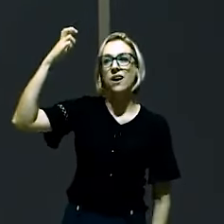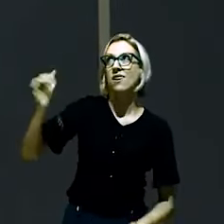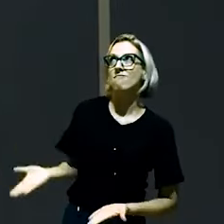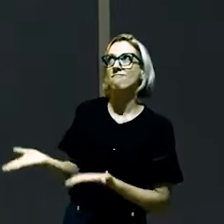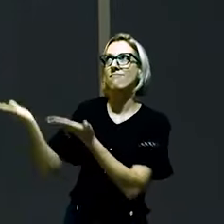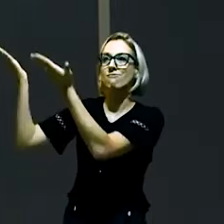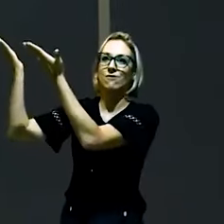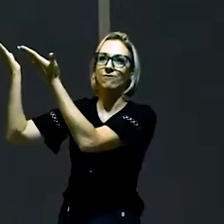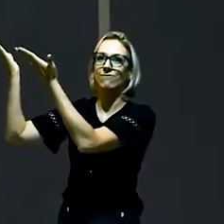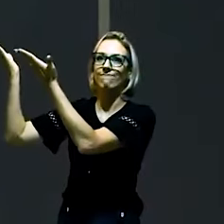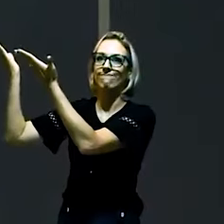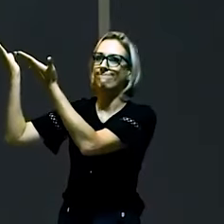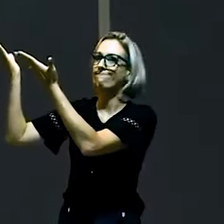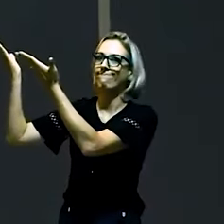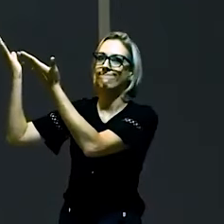a gente vai deixando de lado.